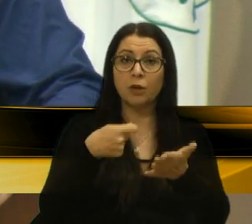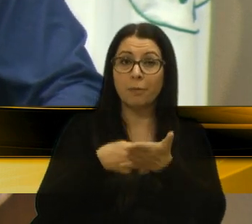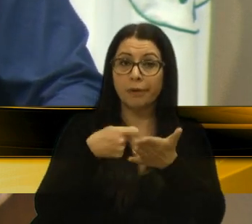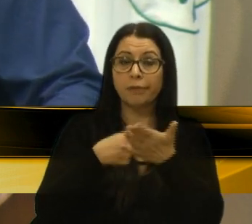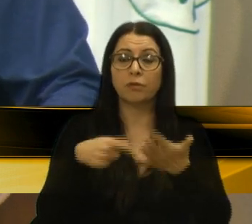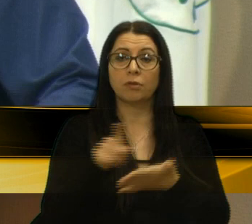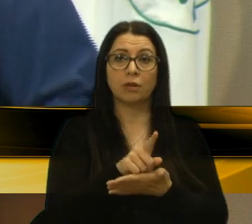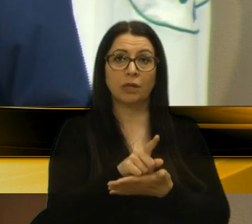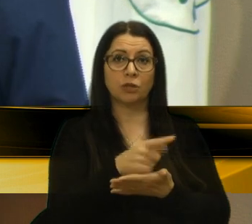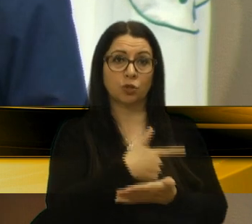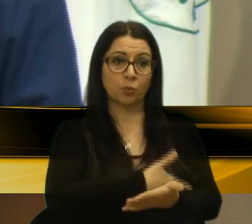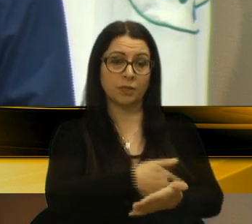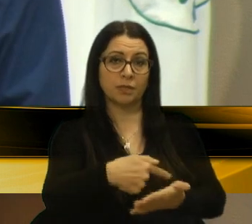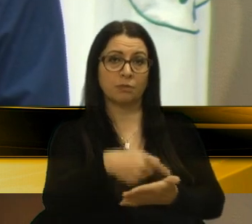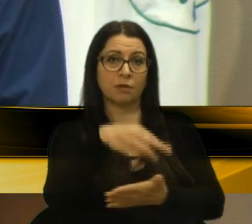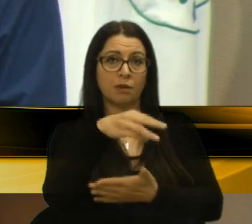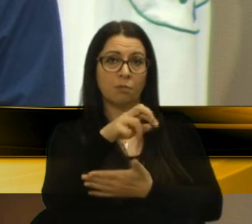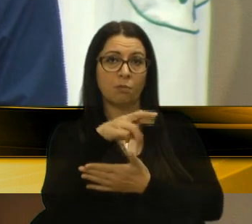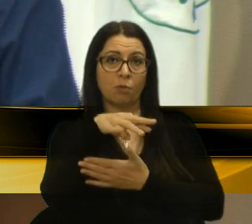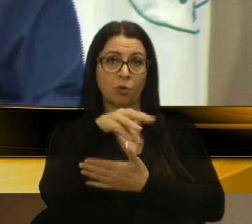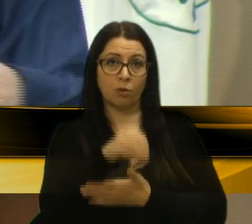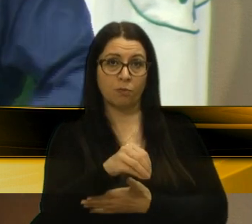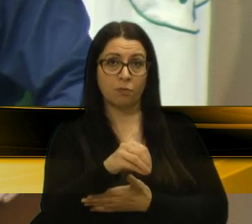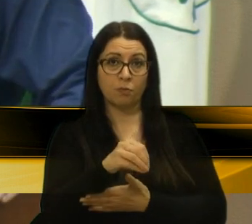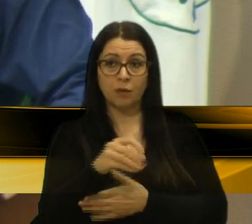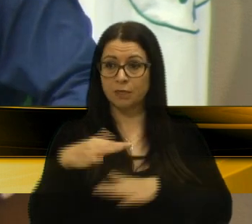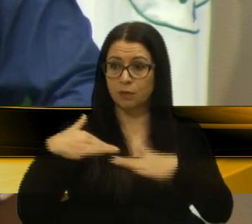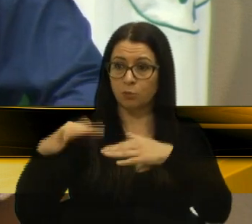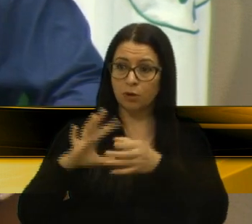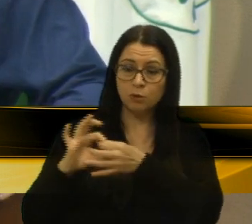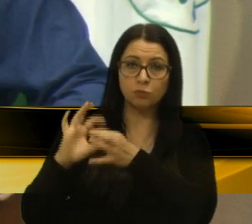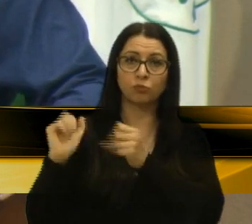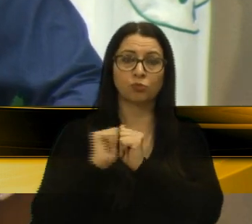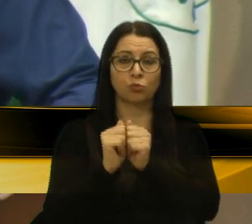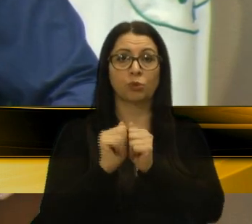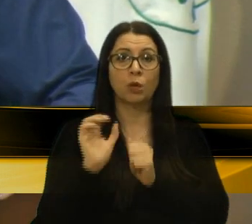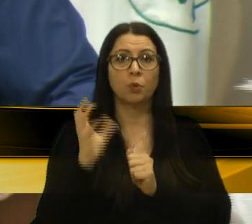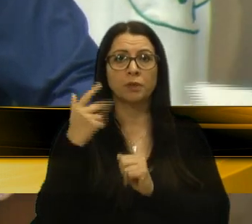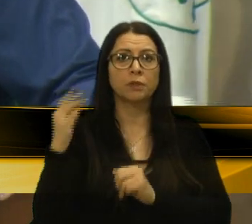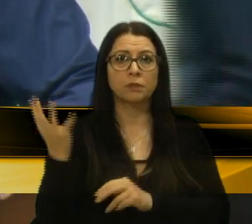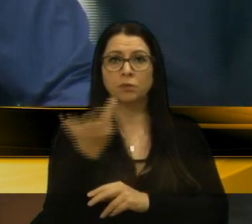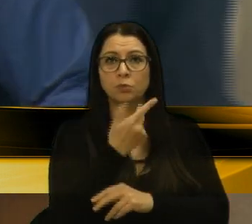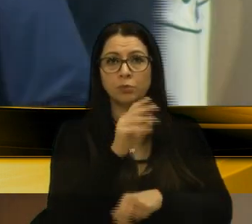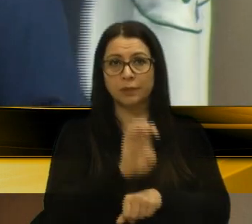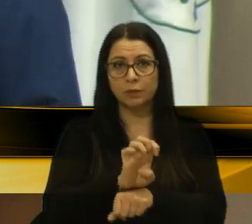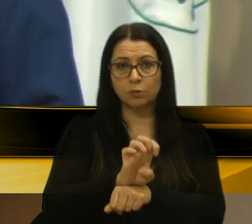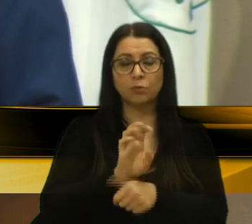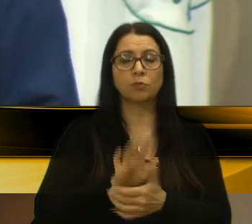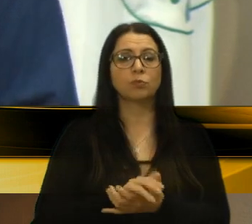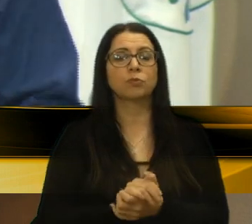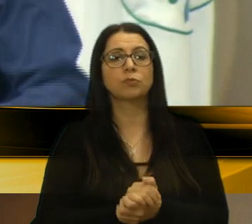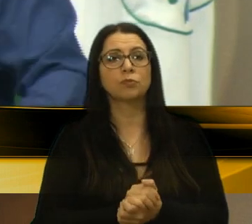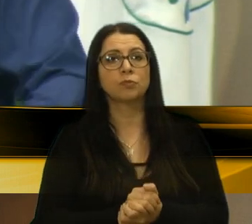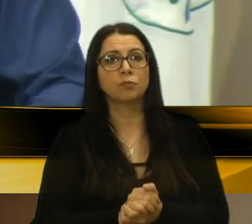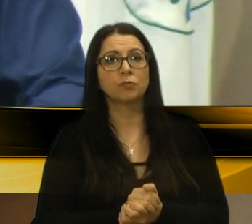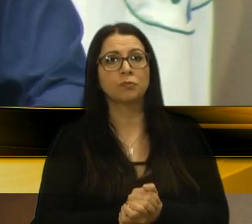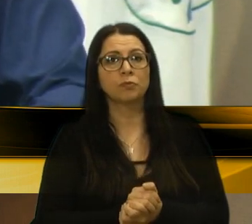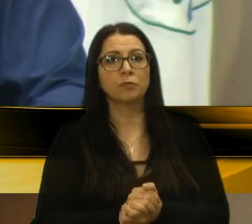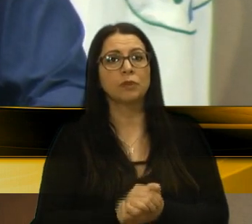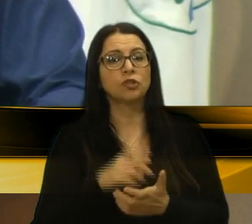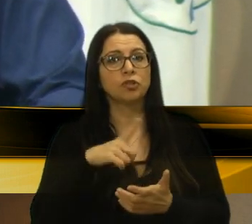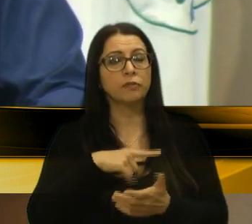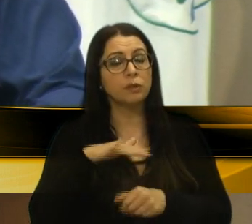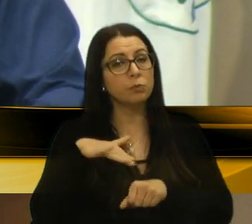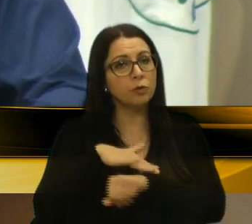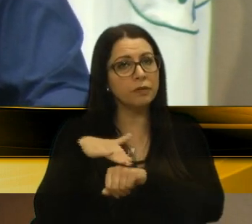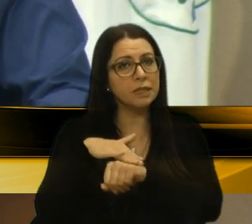obrigatoriedade do exame de mormo. Essa mobilização que acontece a nível estadual. Estivemos